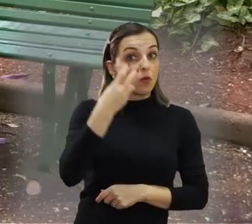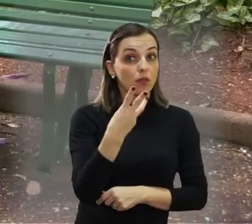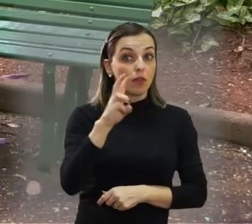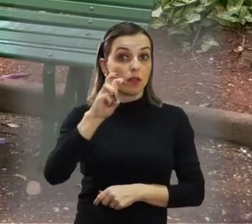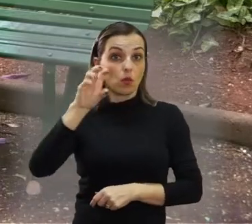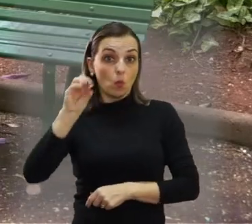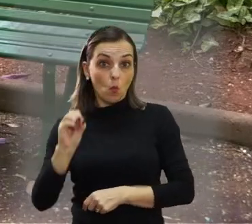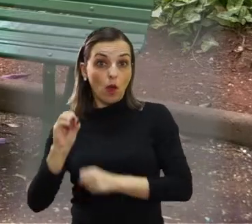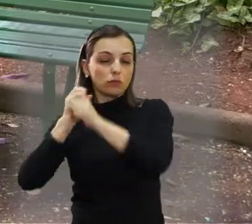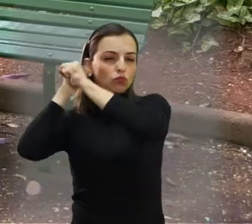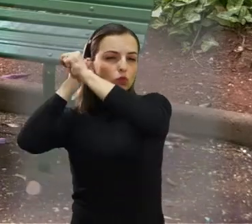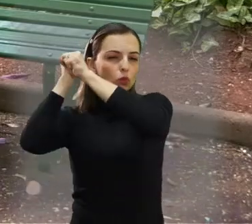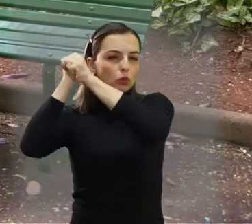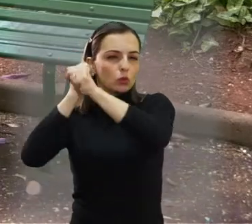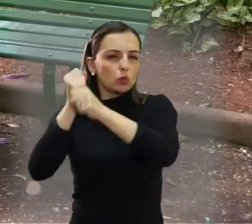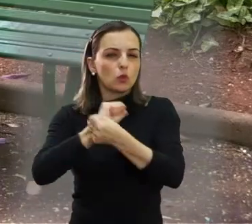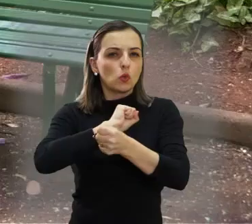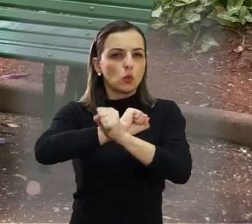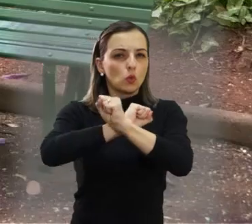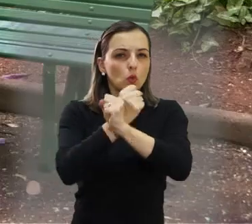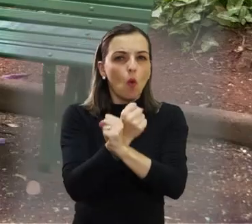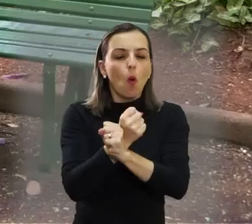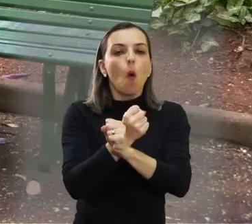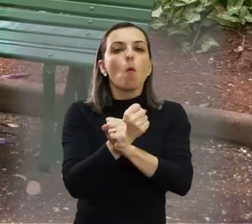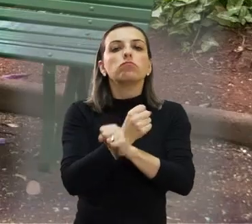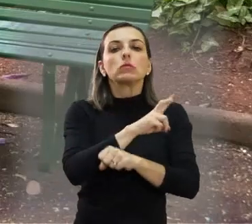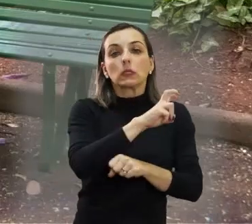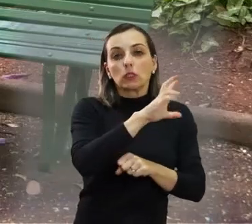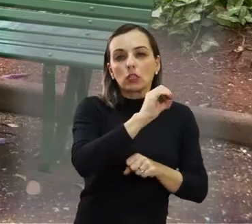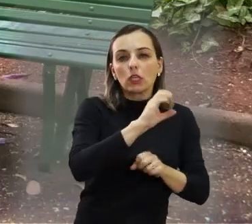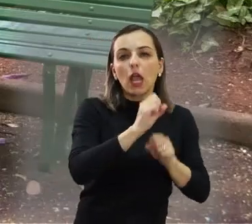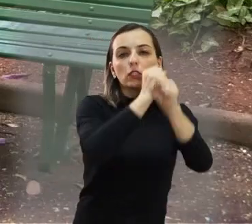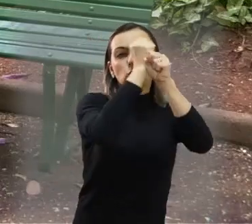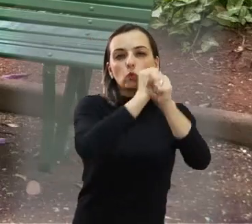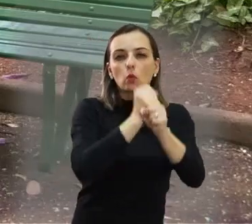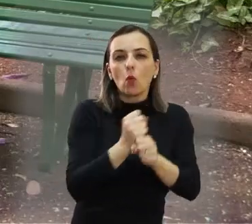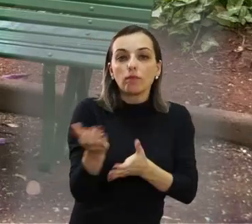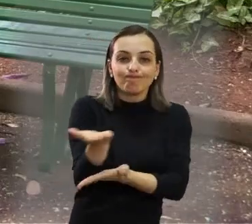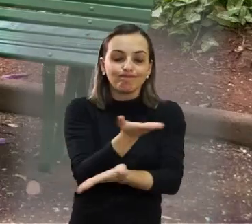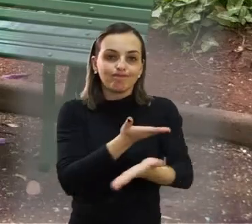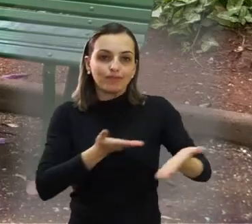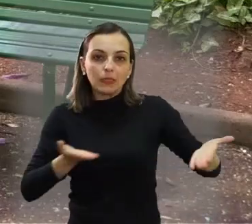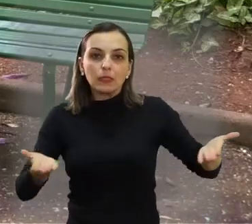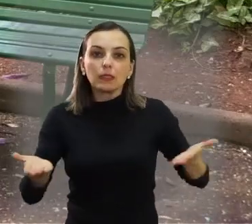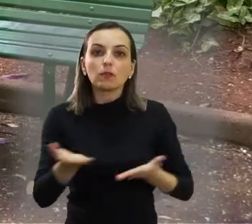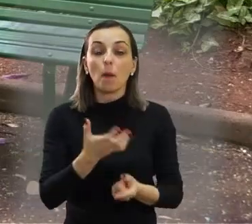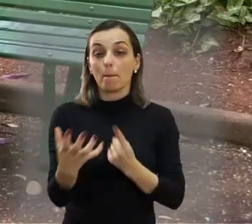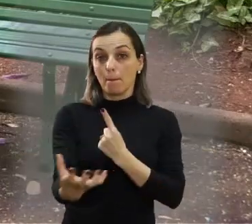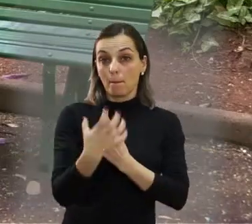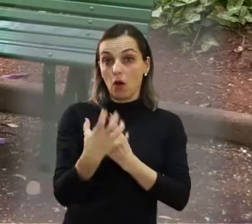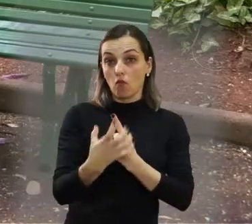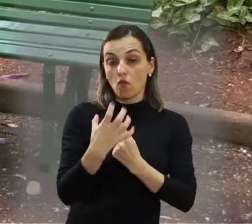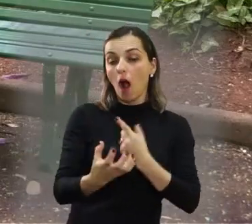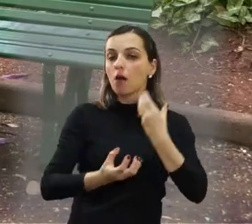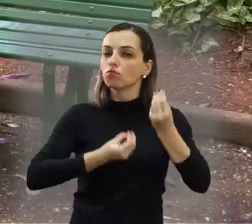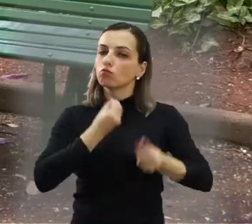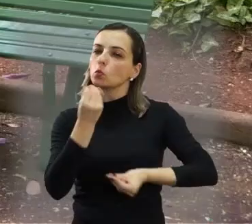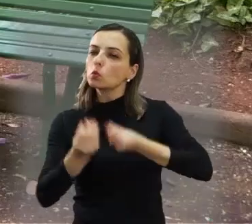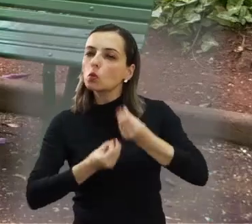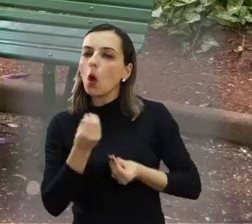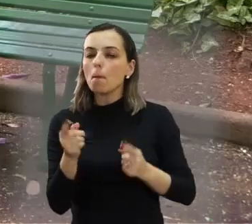povo africano, ao longo de 350 anos de escravidão e quase 5 séculos de convivência,